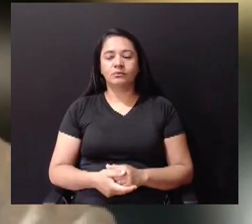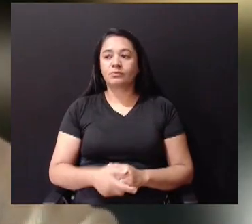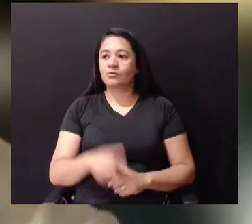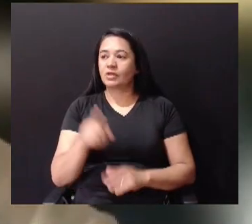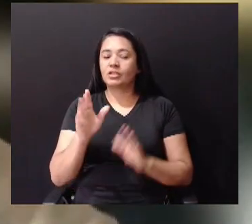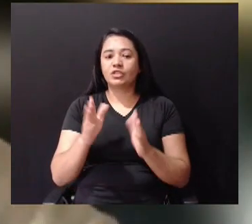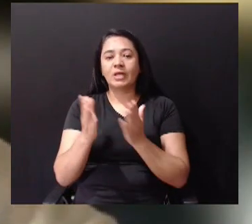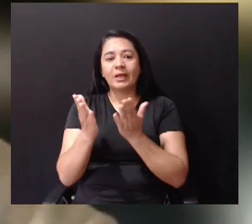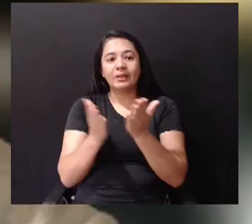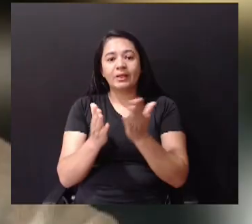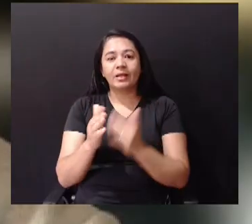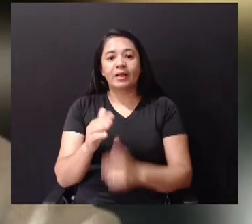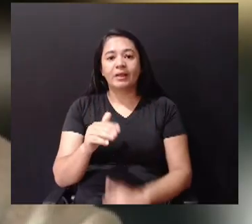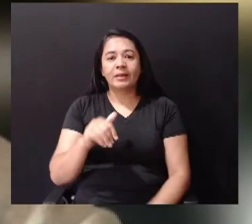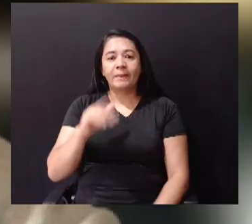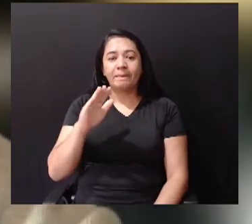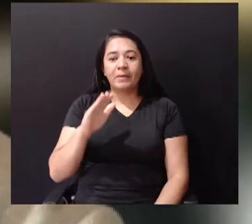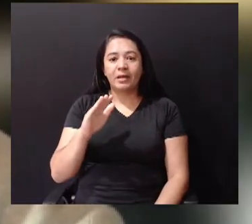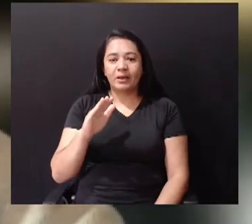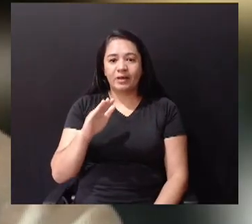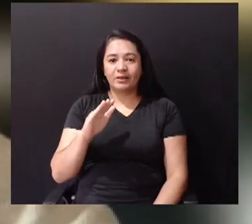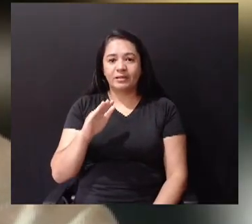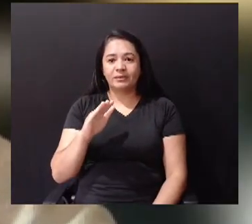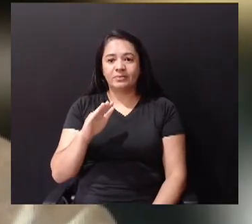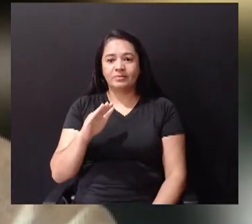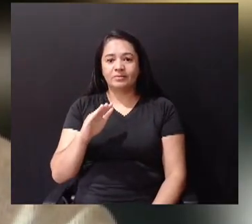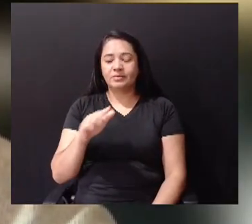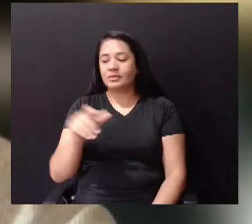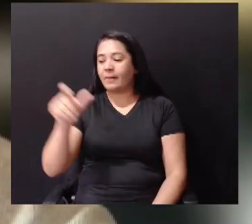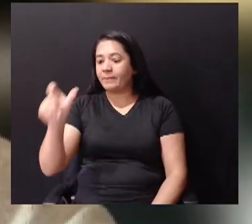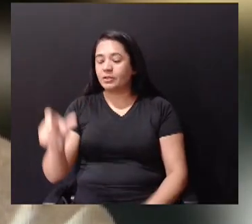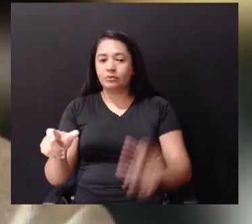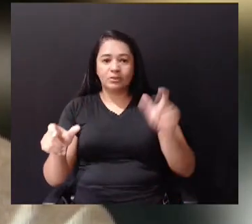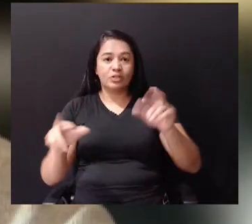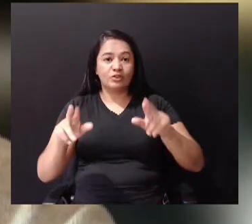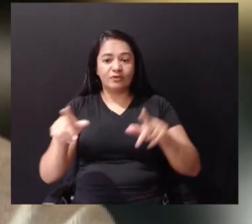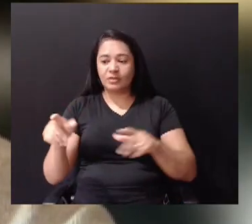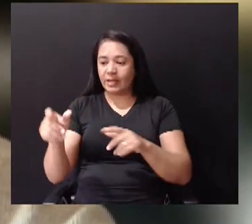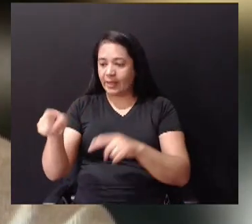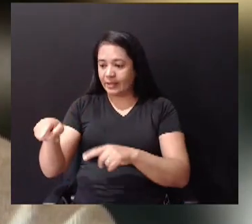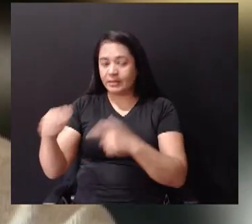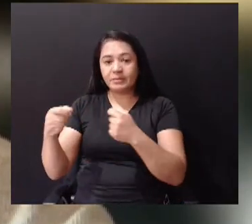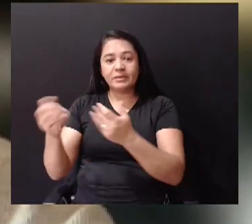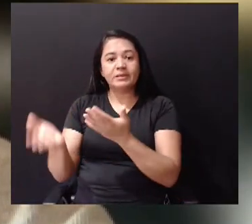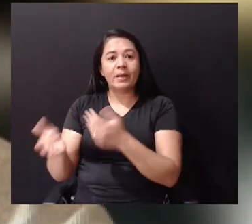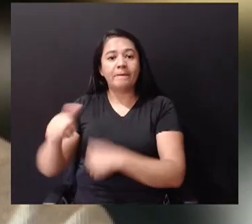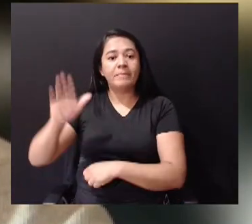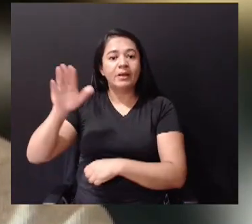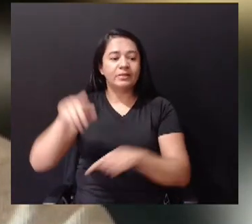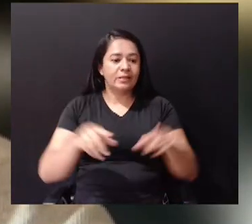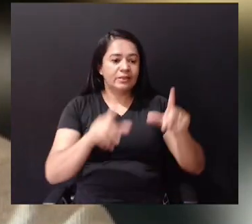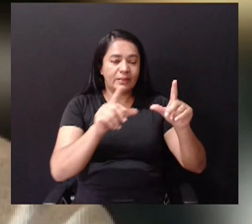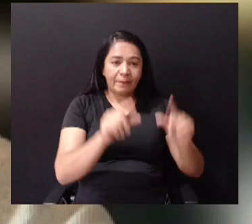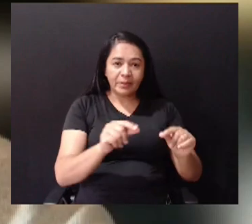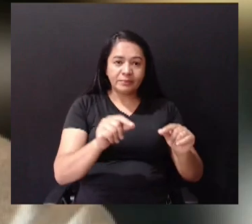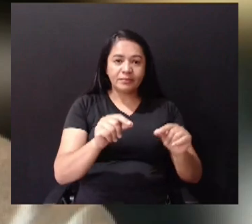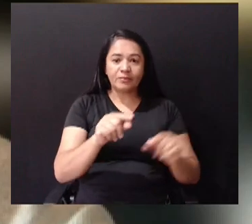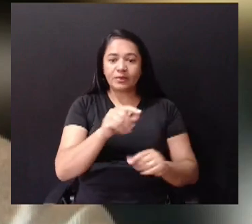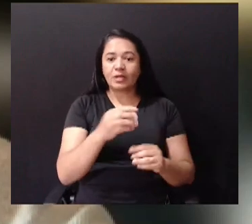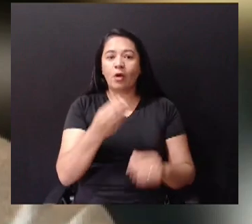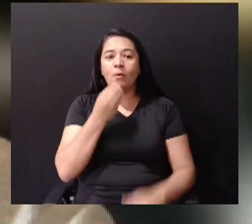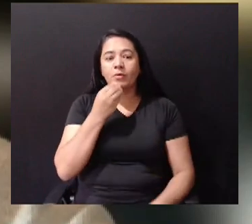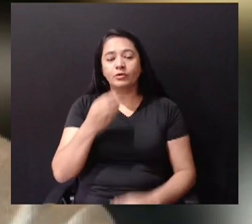precisa e tratar menos quem precisa. Então, o que acontece? Você dá chances de cura específicas, mas o que a gente chama de medicina